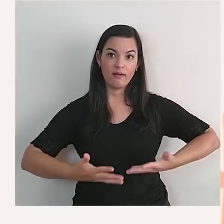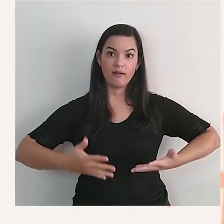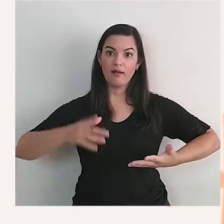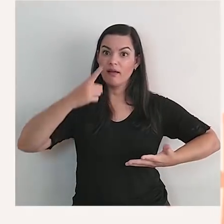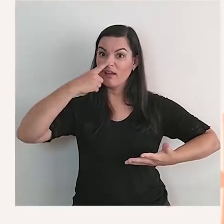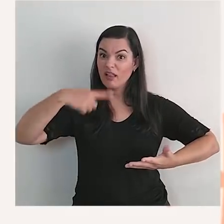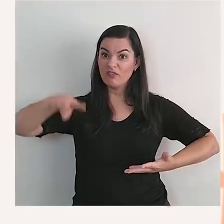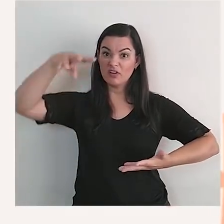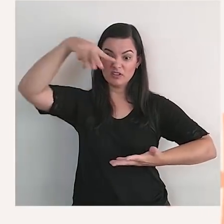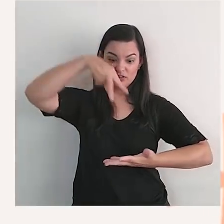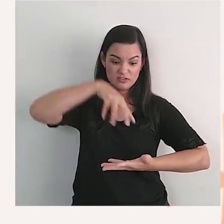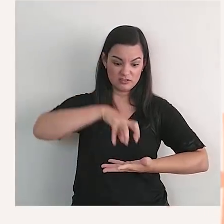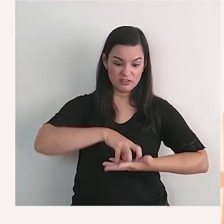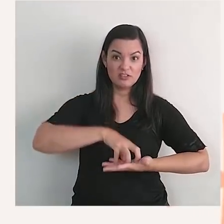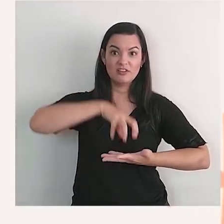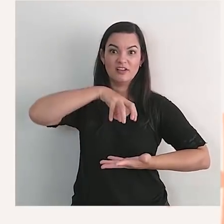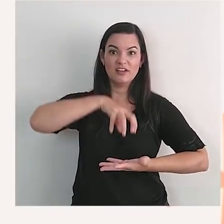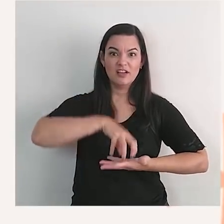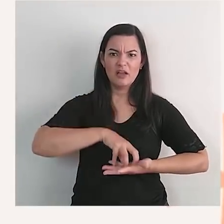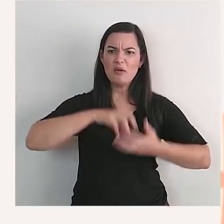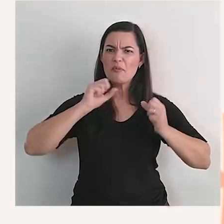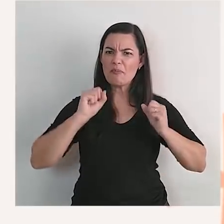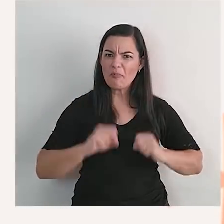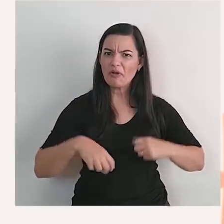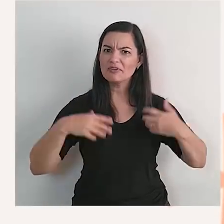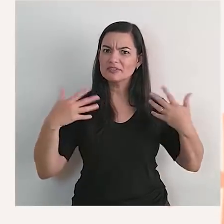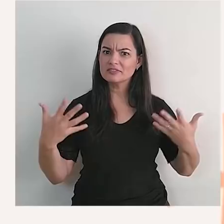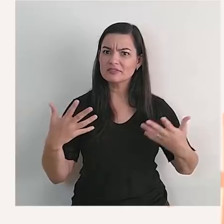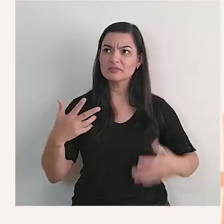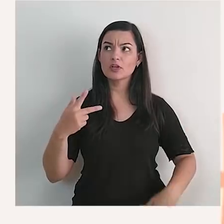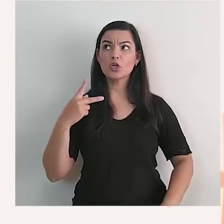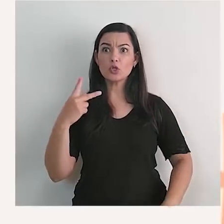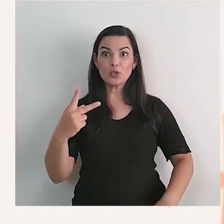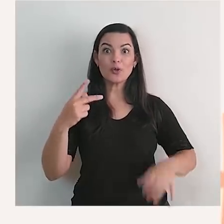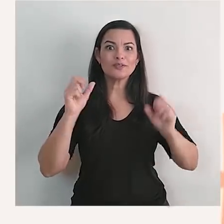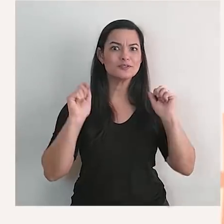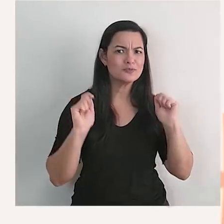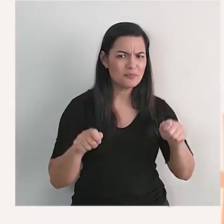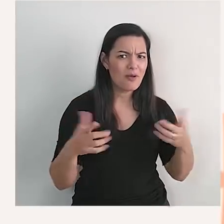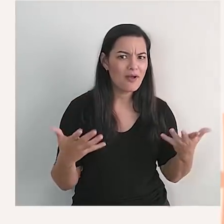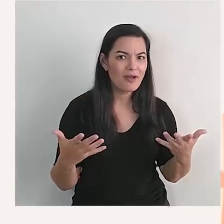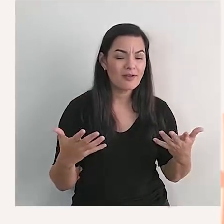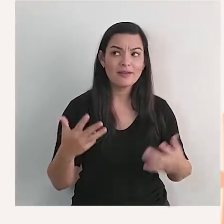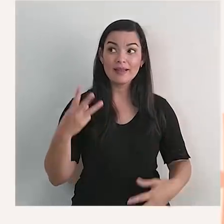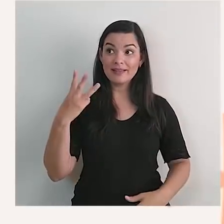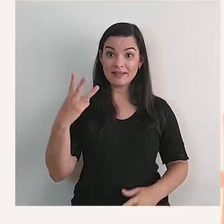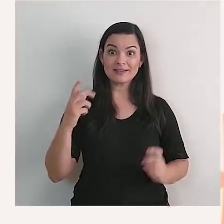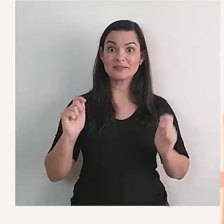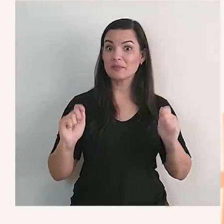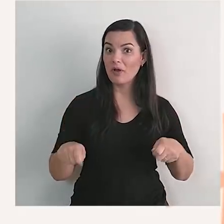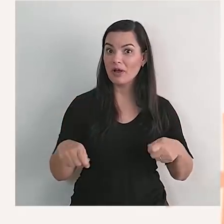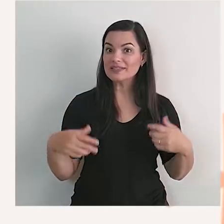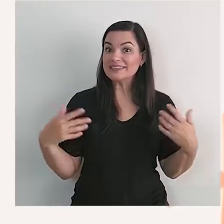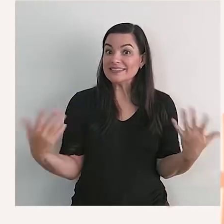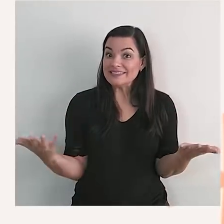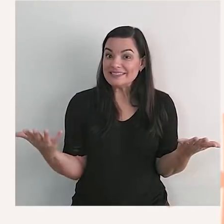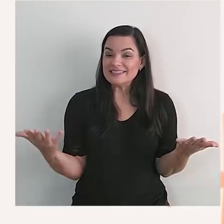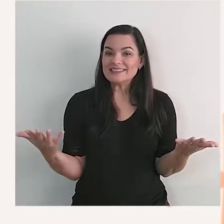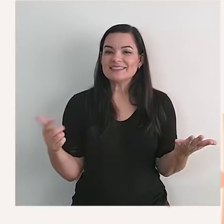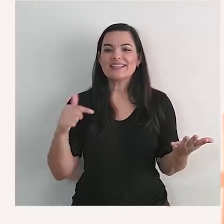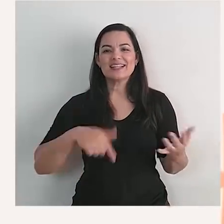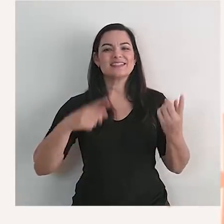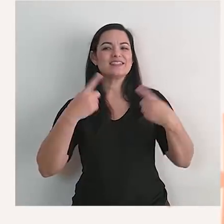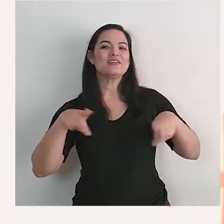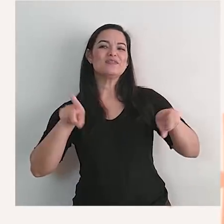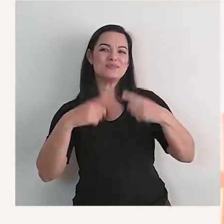elefante? E 2? E 3? Nessa canção é